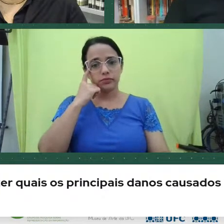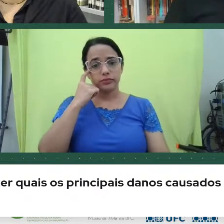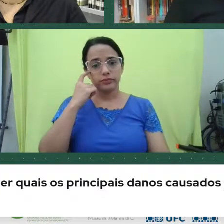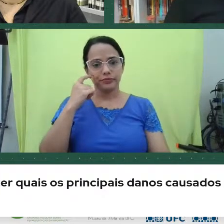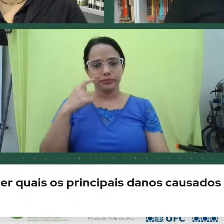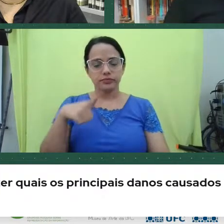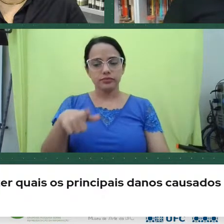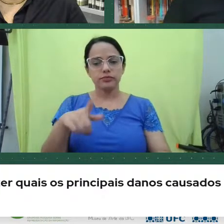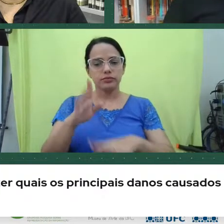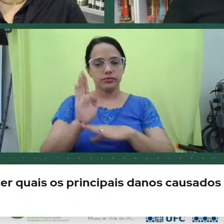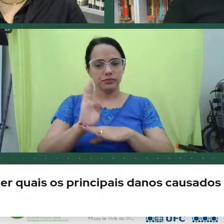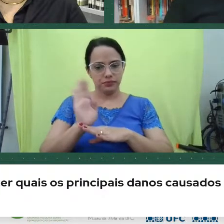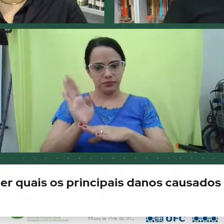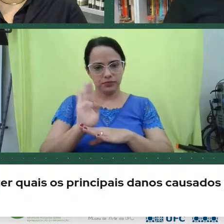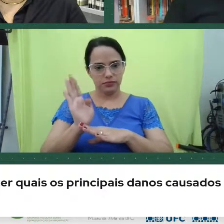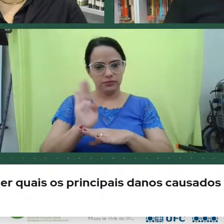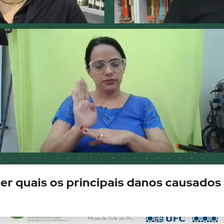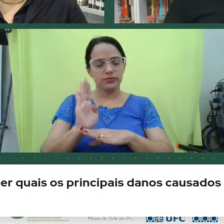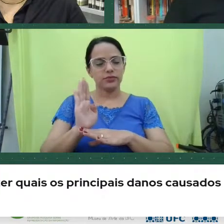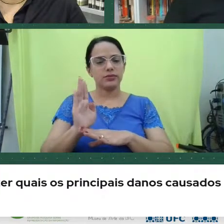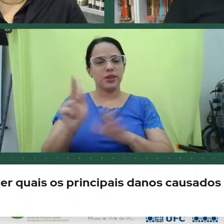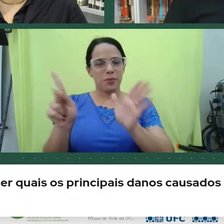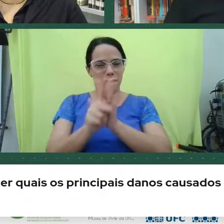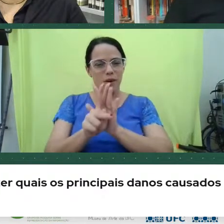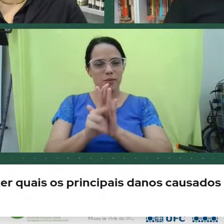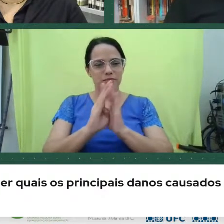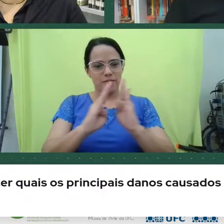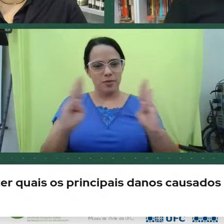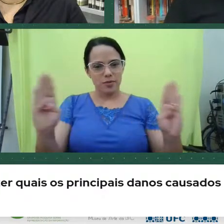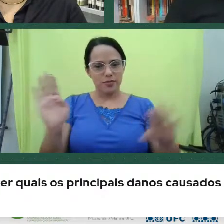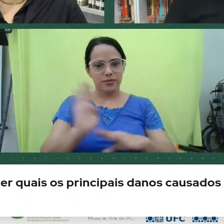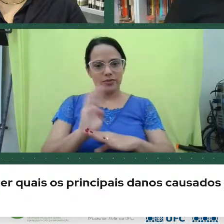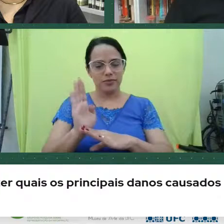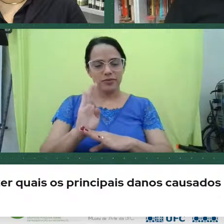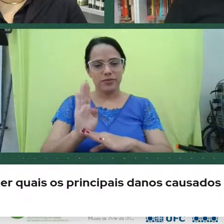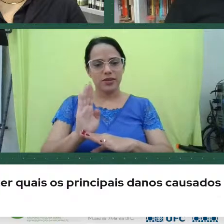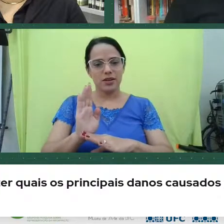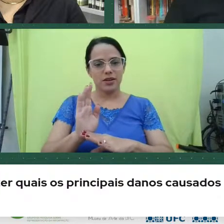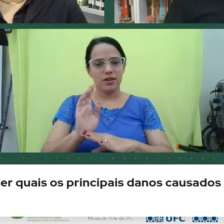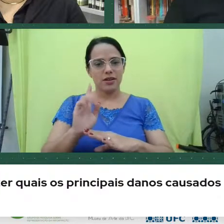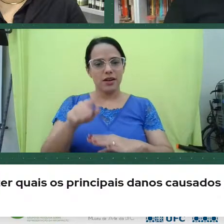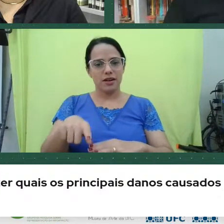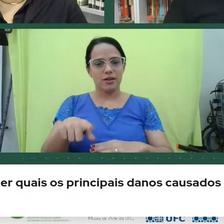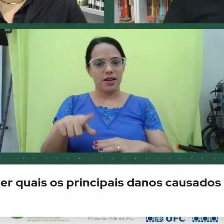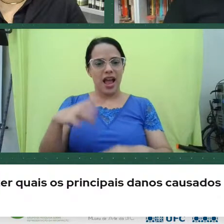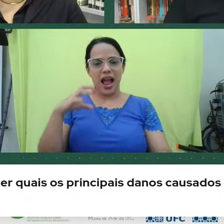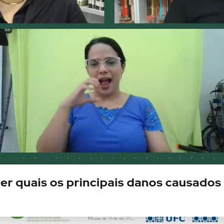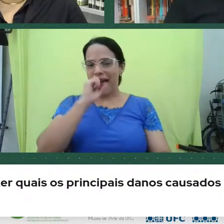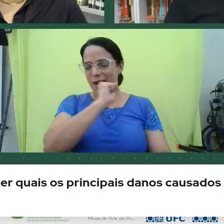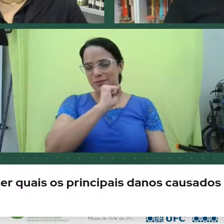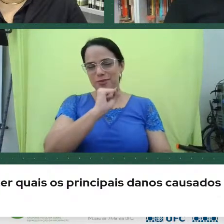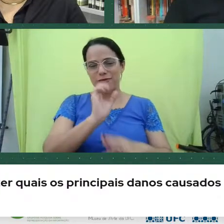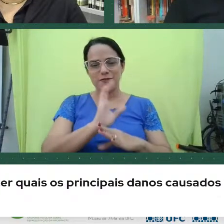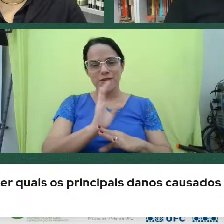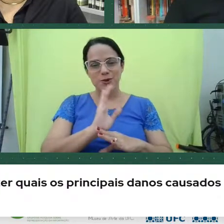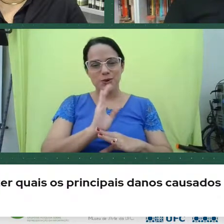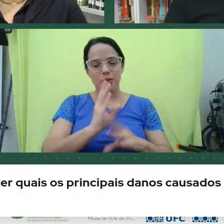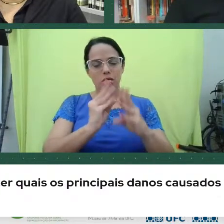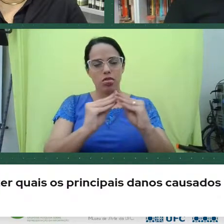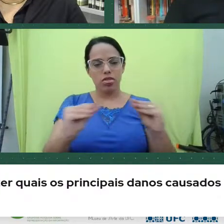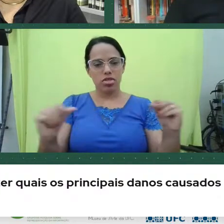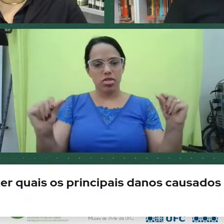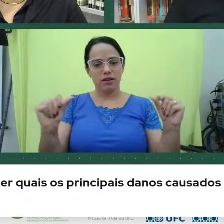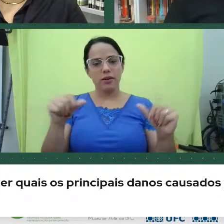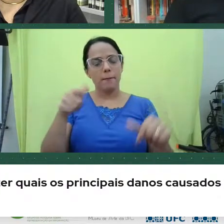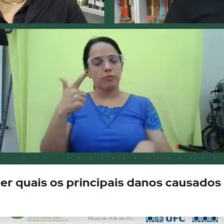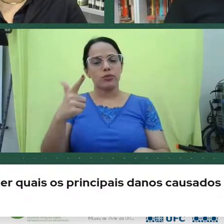que uma cinemateca, o filme é um produto altamente, né, deteriorável. Né? Se você não tem uma política